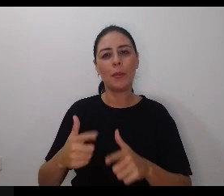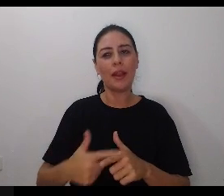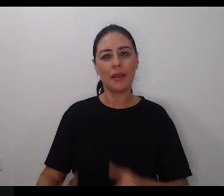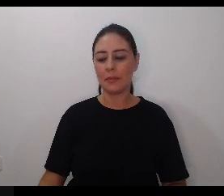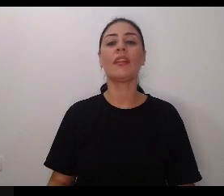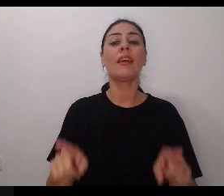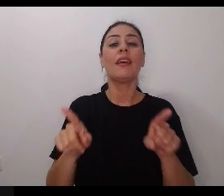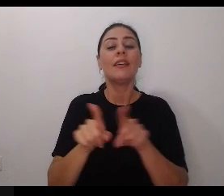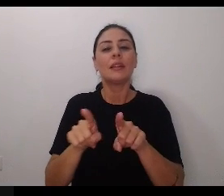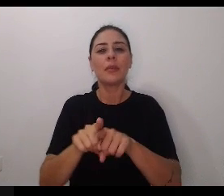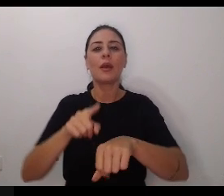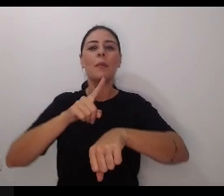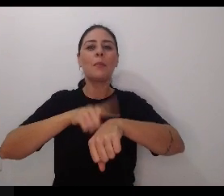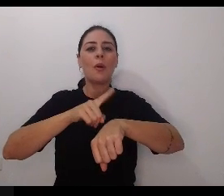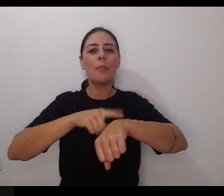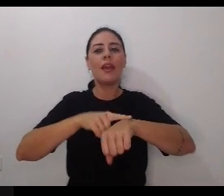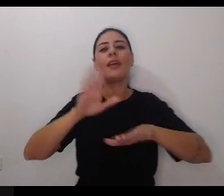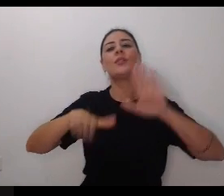dessa forma.